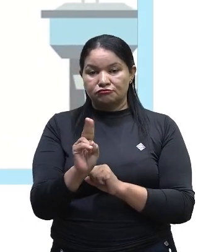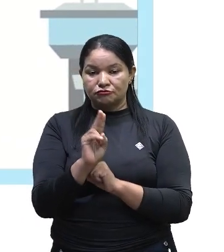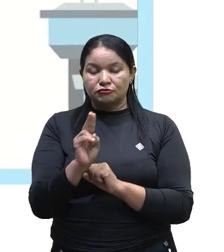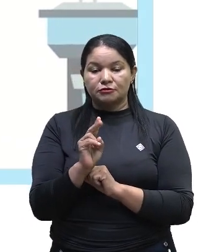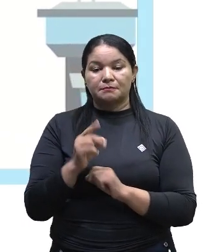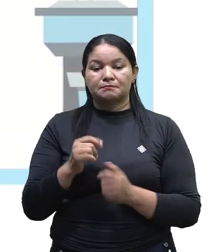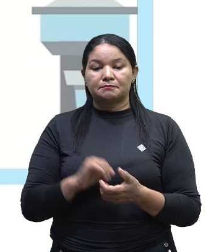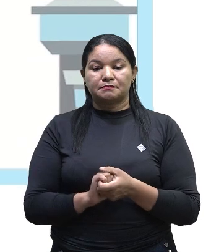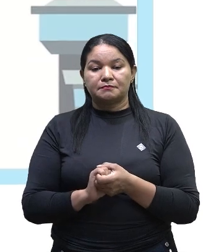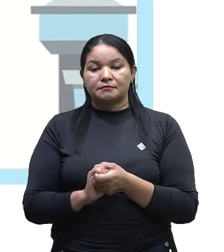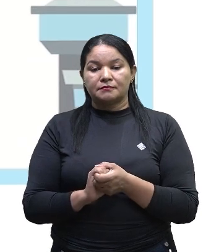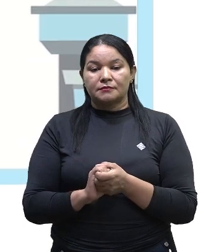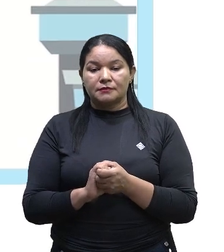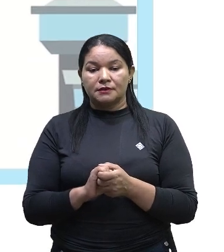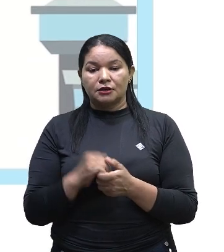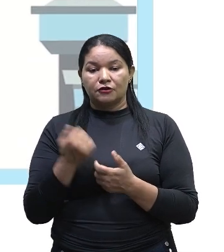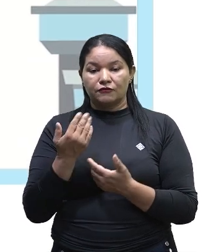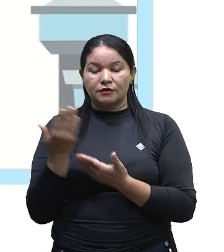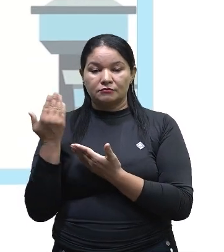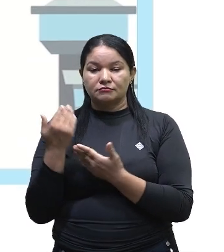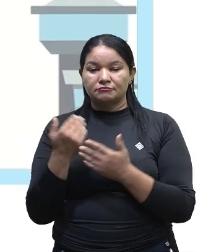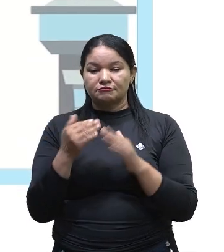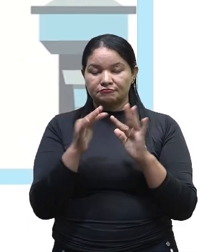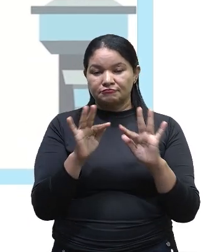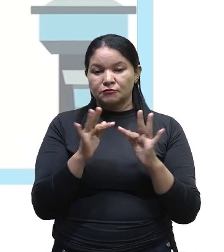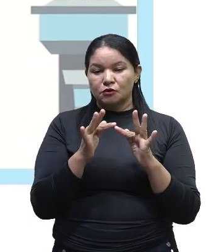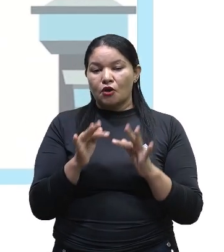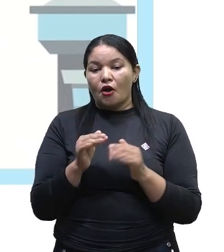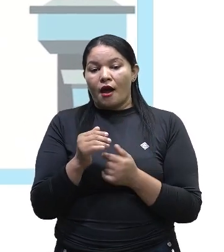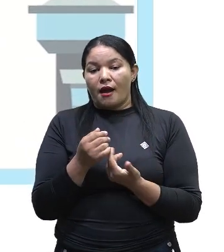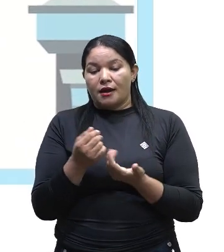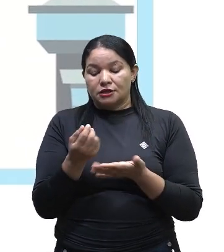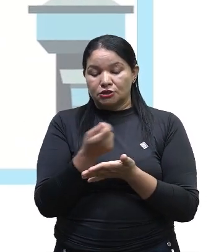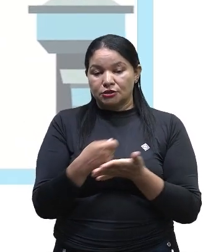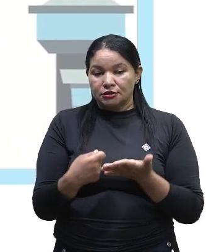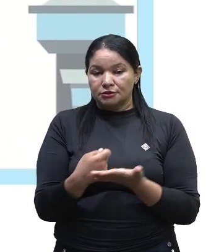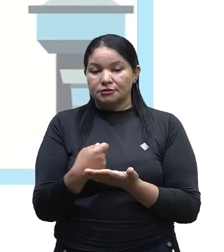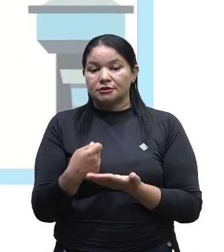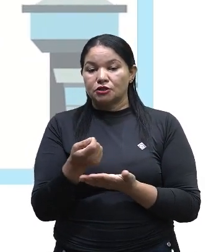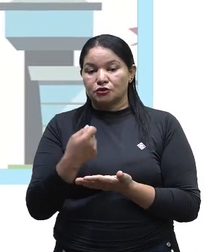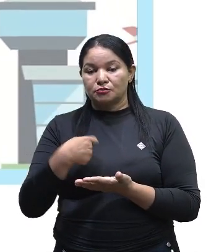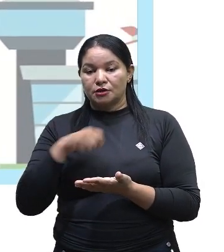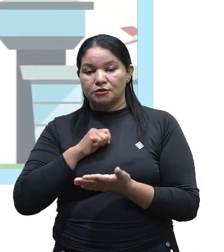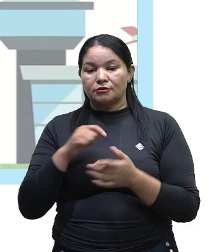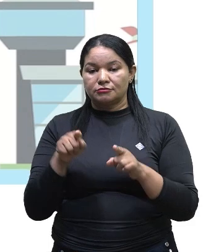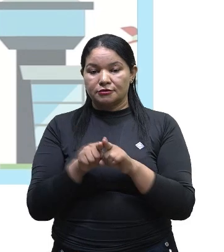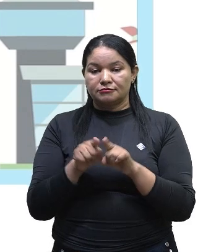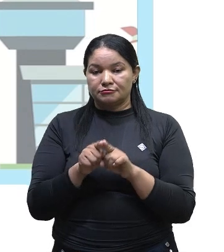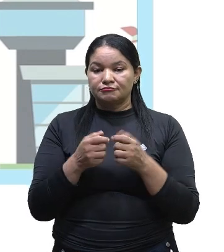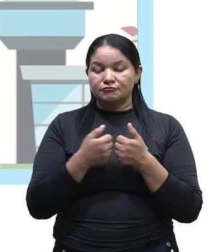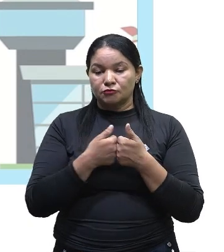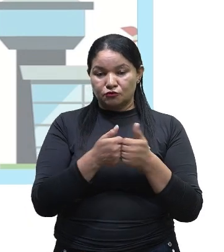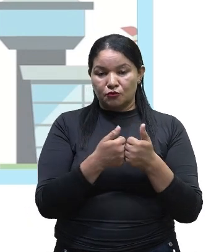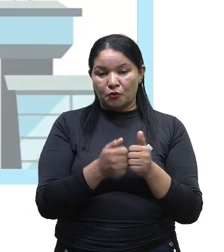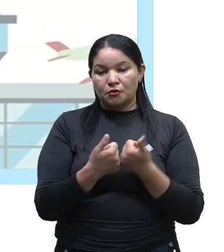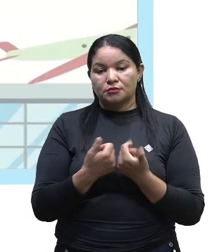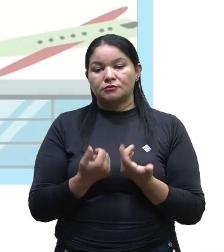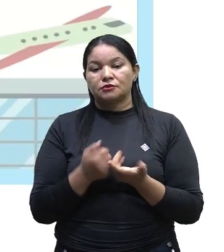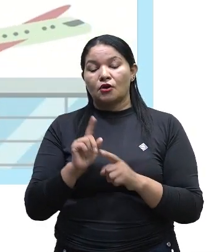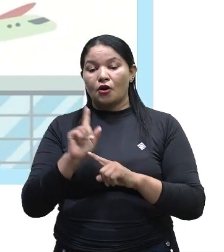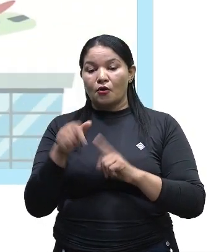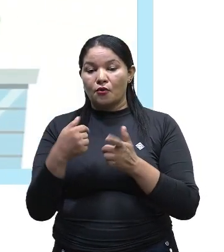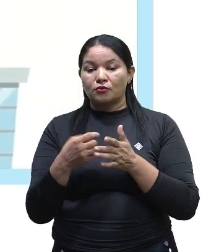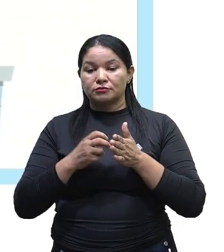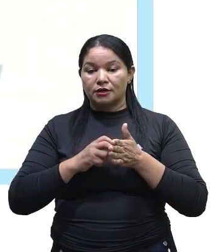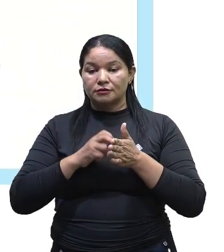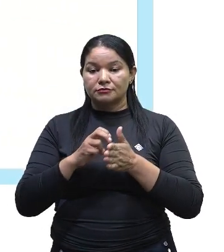a estação de autobuses, vai ser a estação de ônibus. A estação de trem, que é a estação